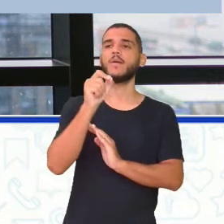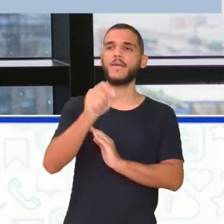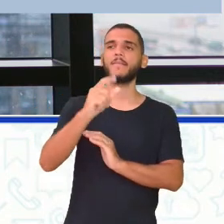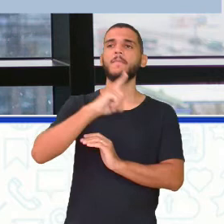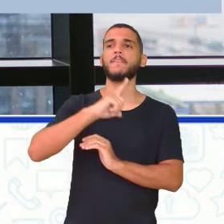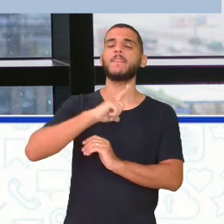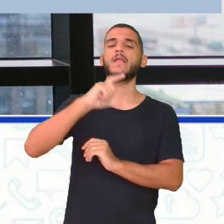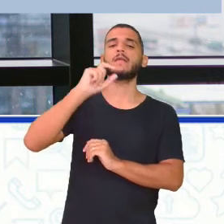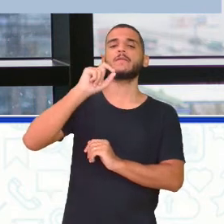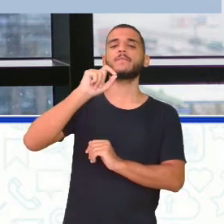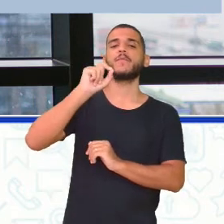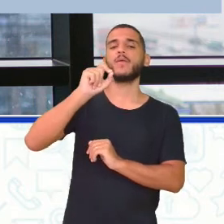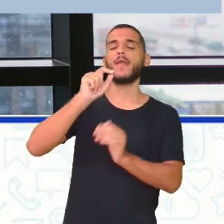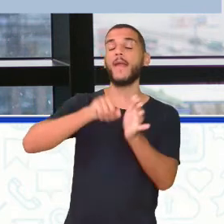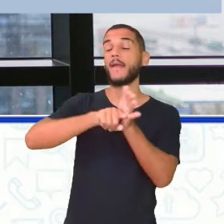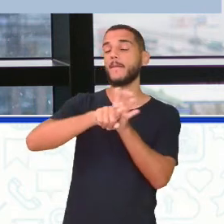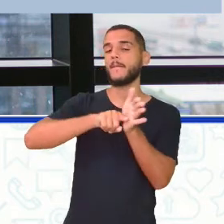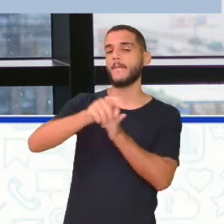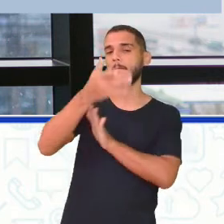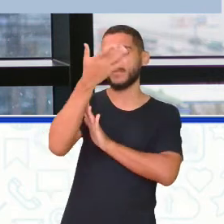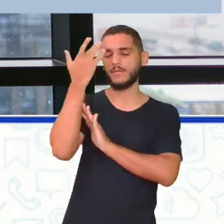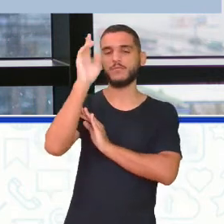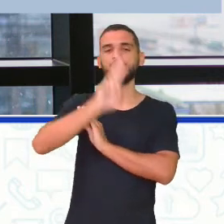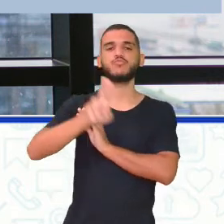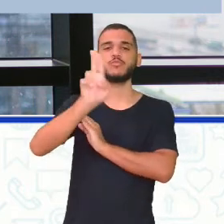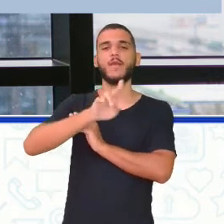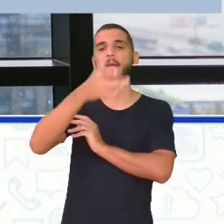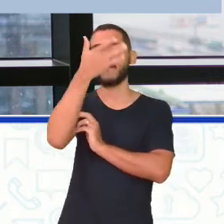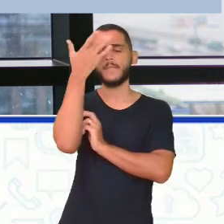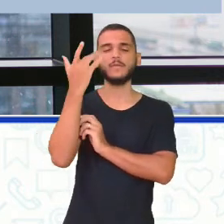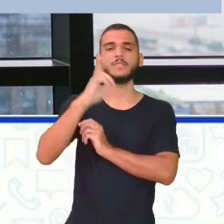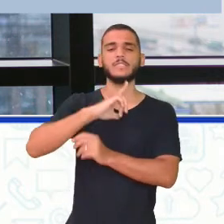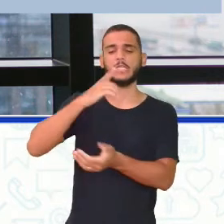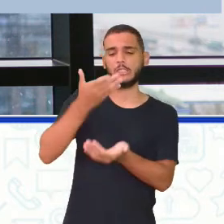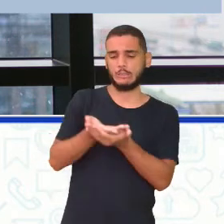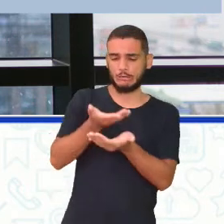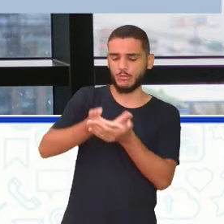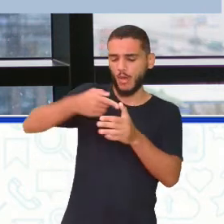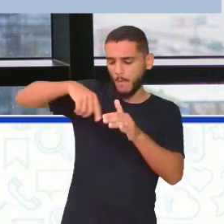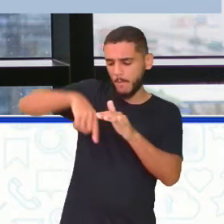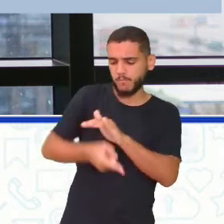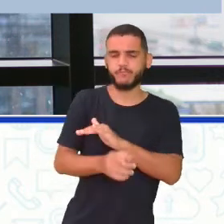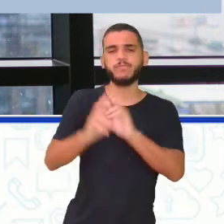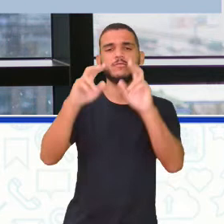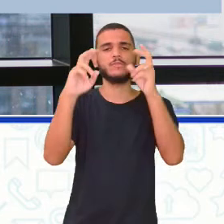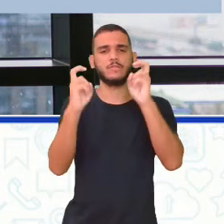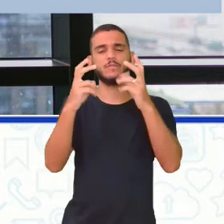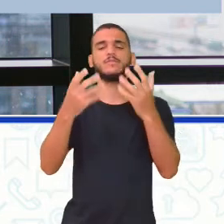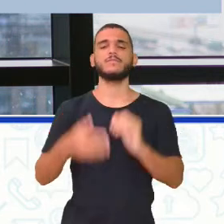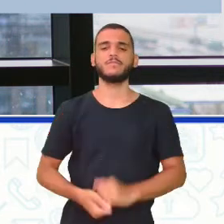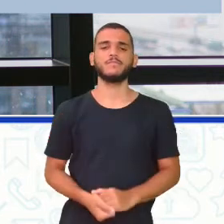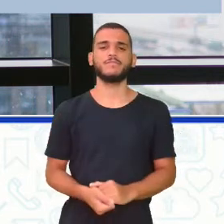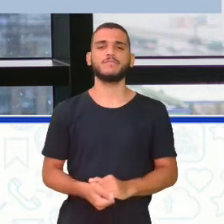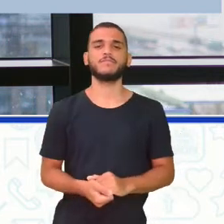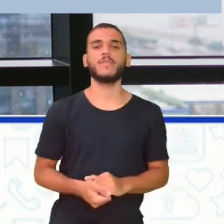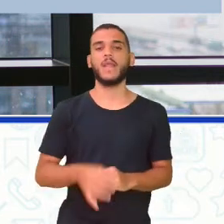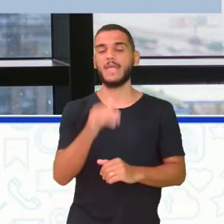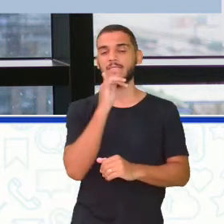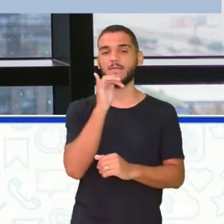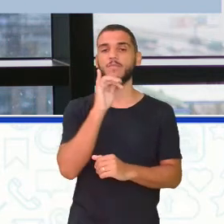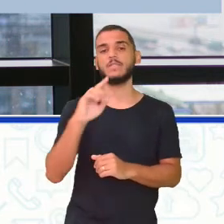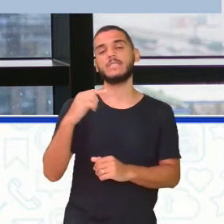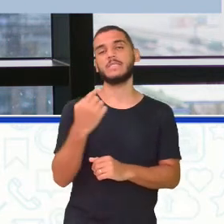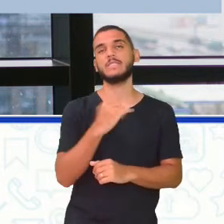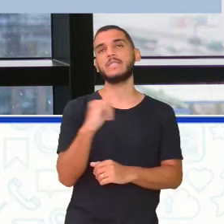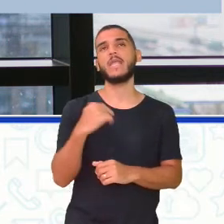com o especialista. É quando utilizamos a voz de uma pessoa que estudou sobre o assunto em específico. Se eu falo sobre uma obra